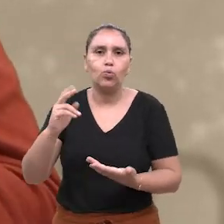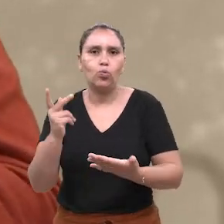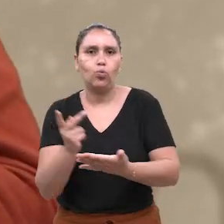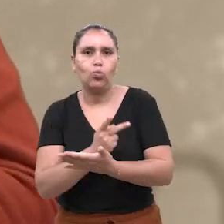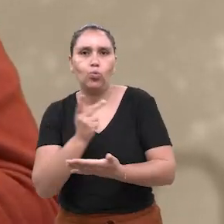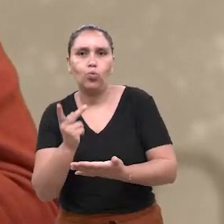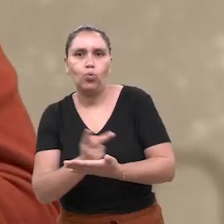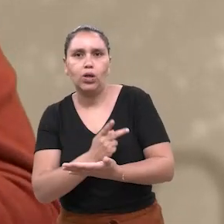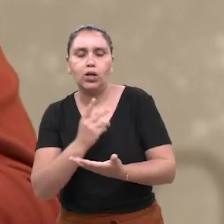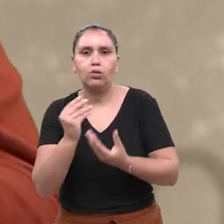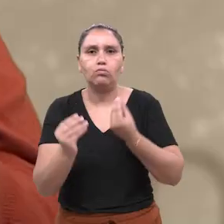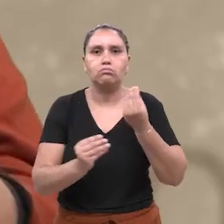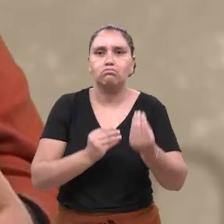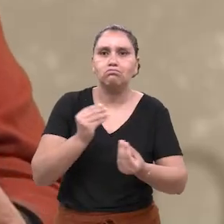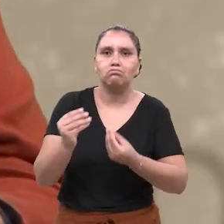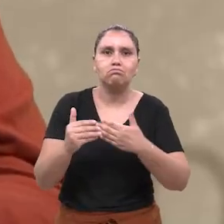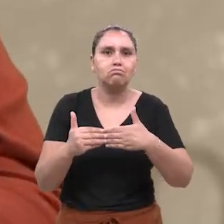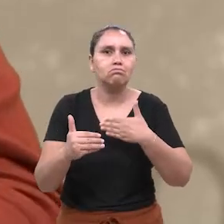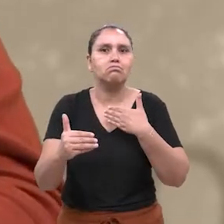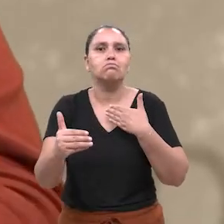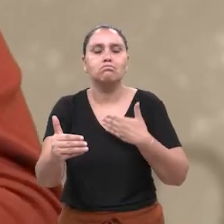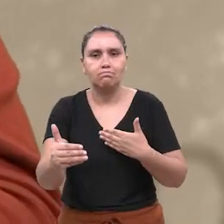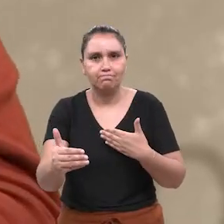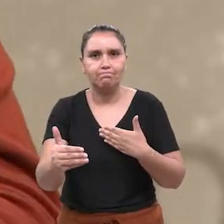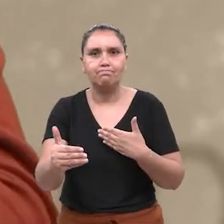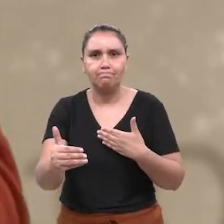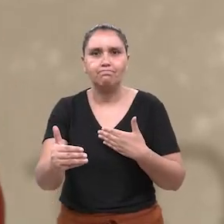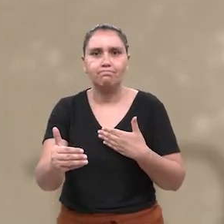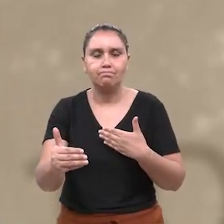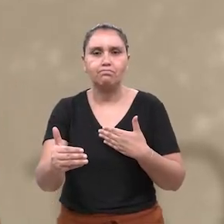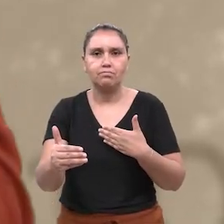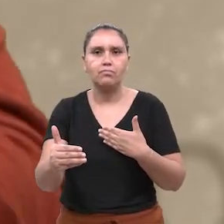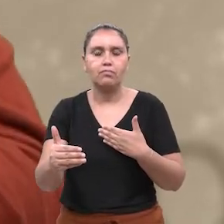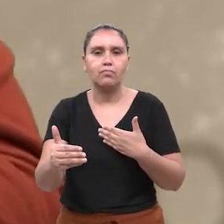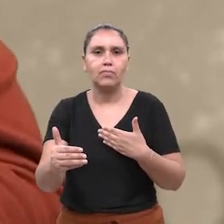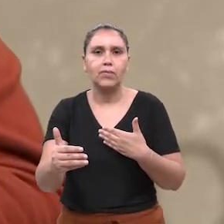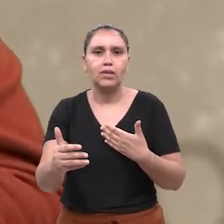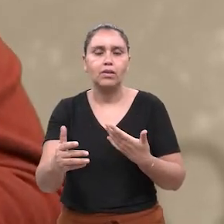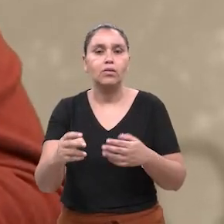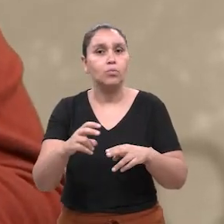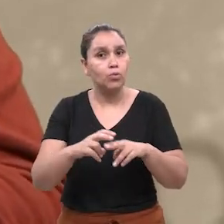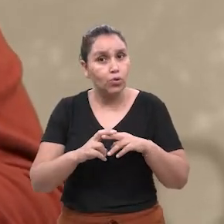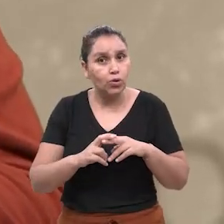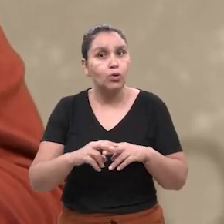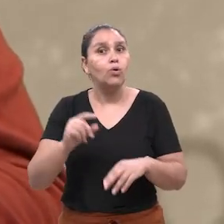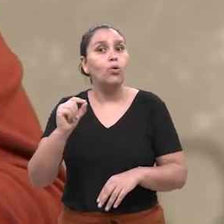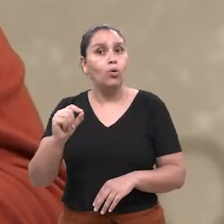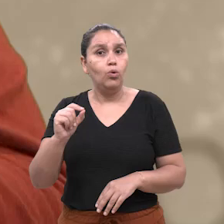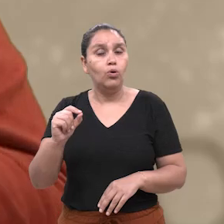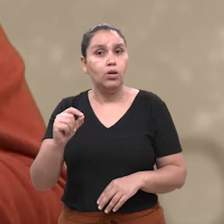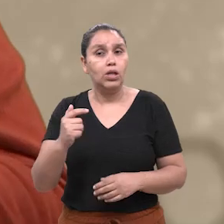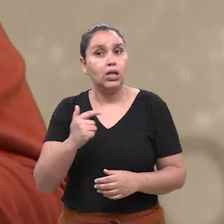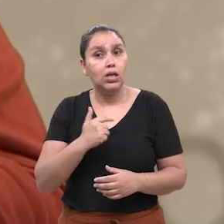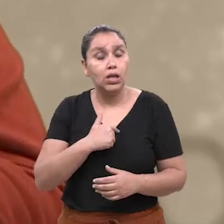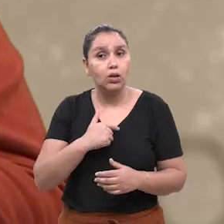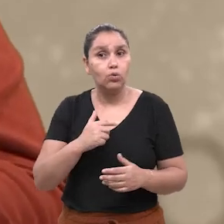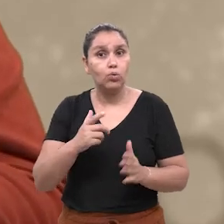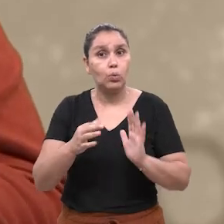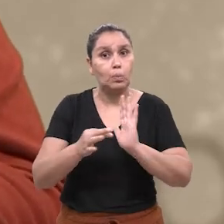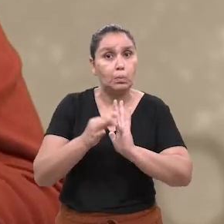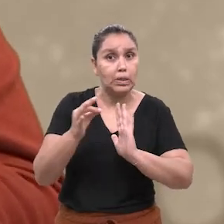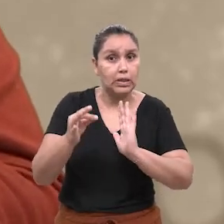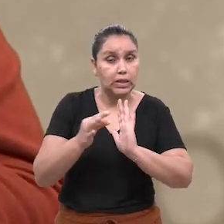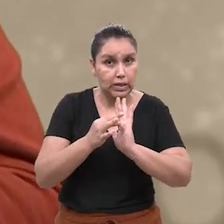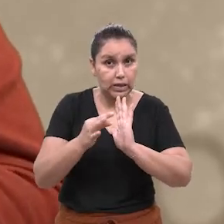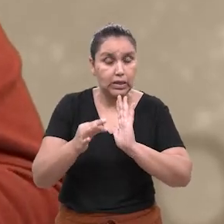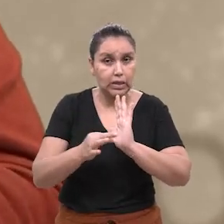vulnerável, né? Será que é a decisão certa? Será que é a decisão que tem que ser tomada? Por isso que a gente agia muito, e eu agi muito por